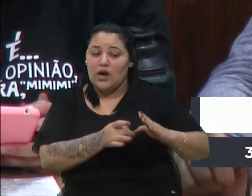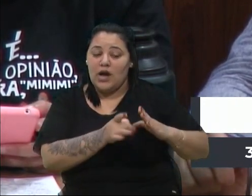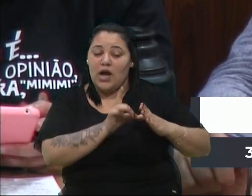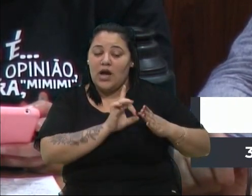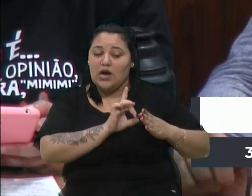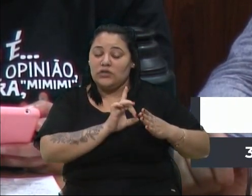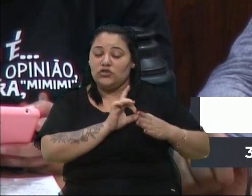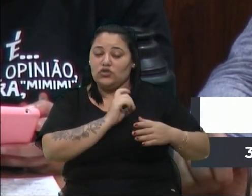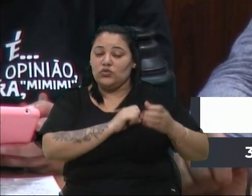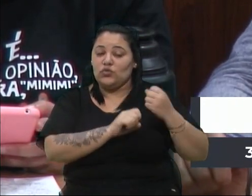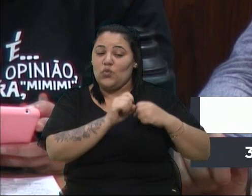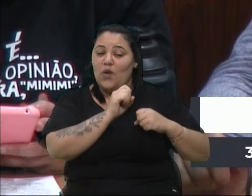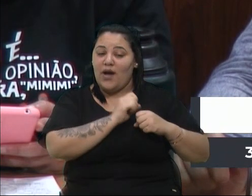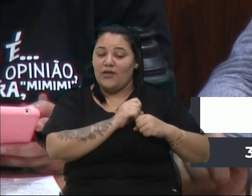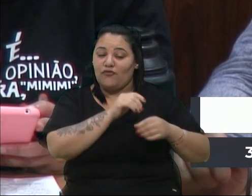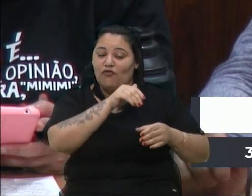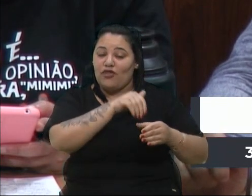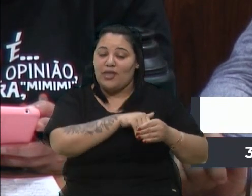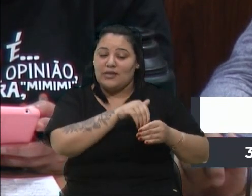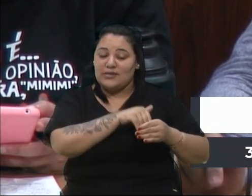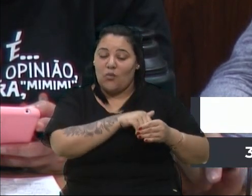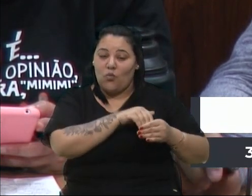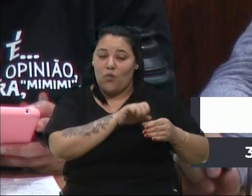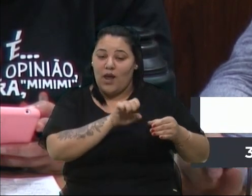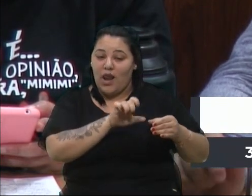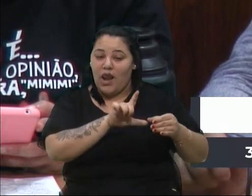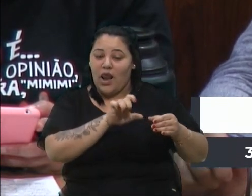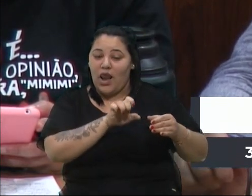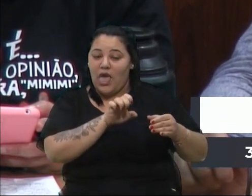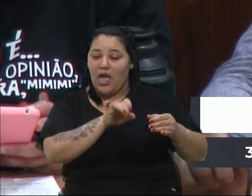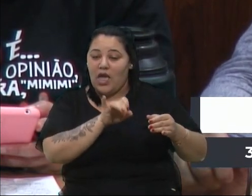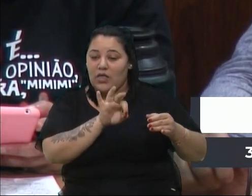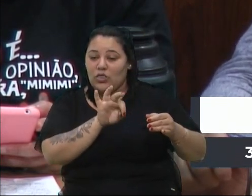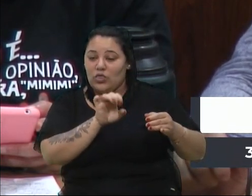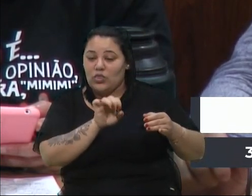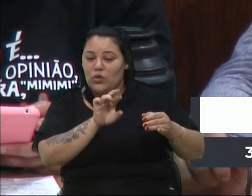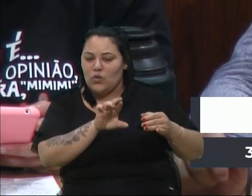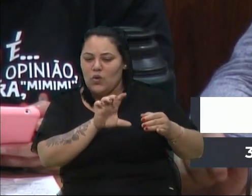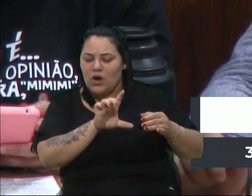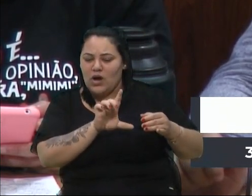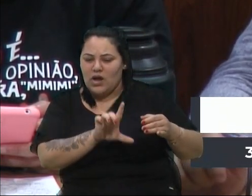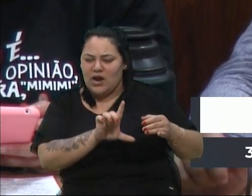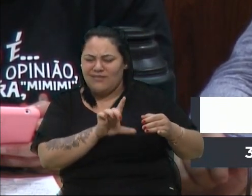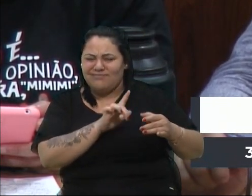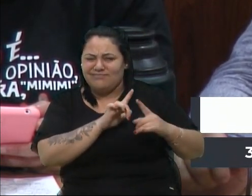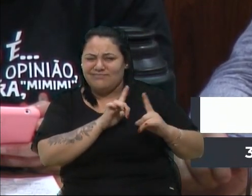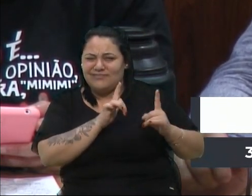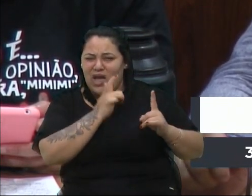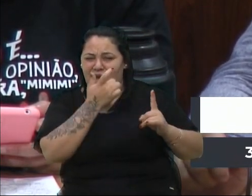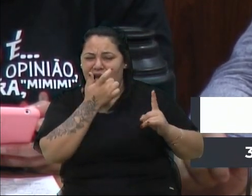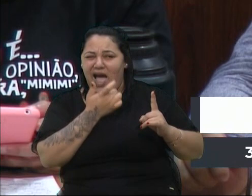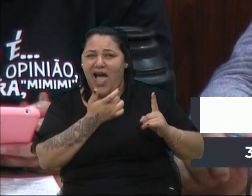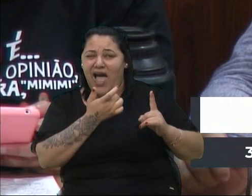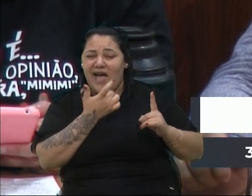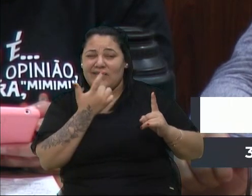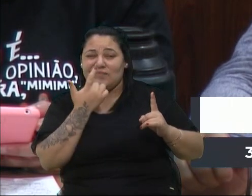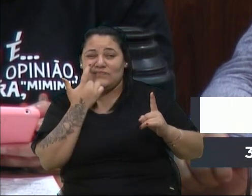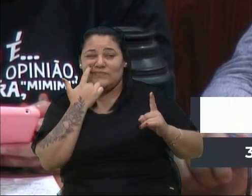ano eleitoral, se não dá assim, se não fica a impressão, no formato que o